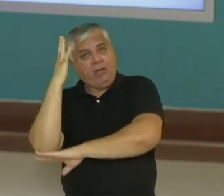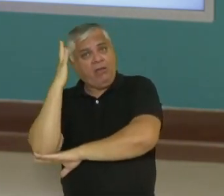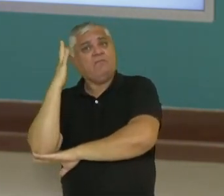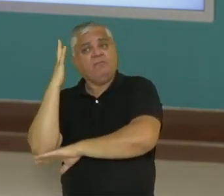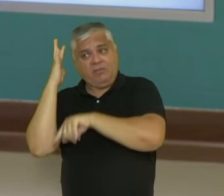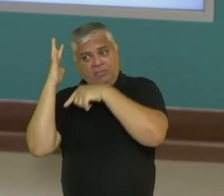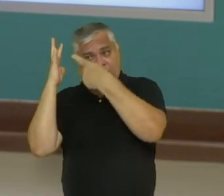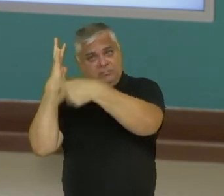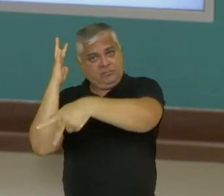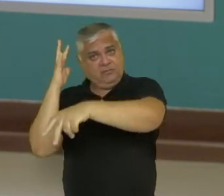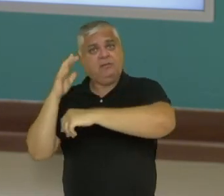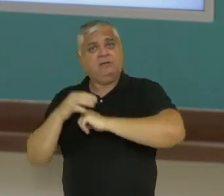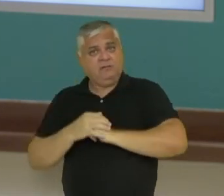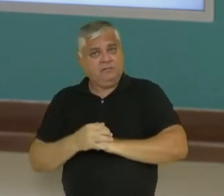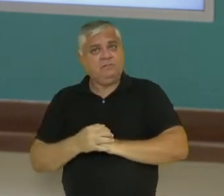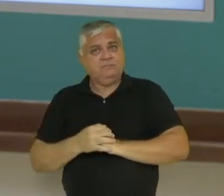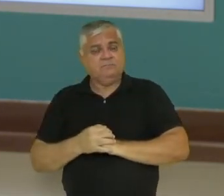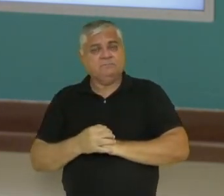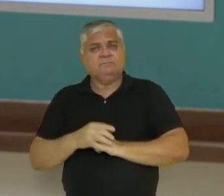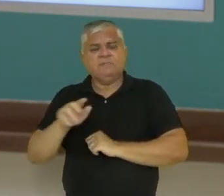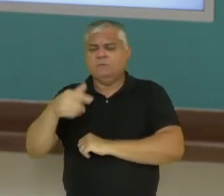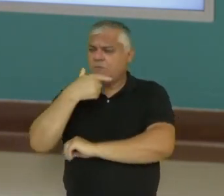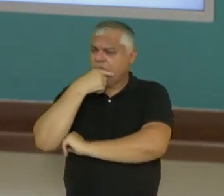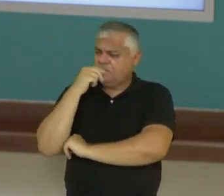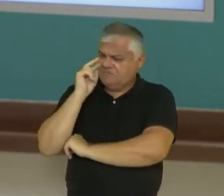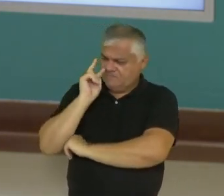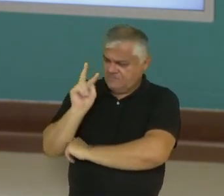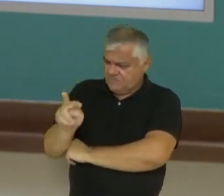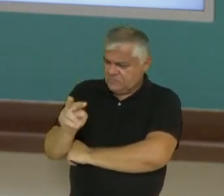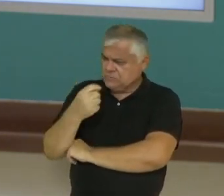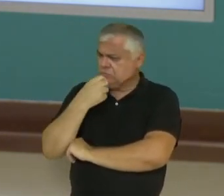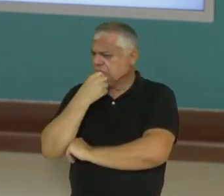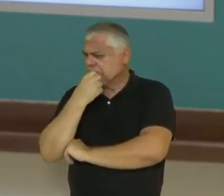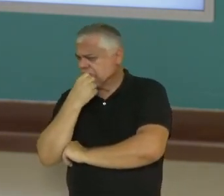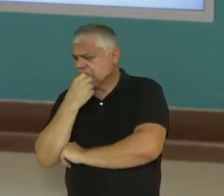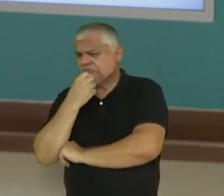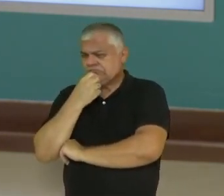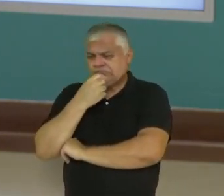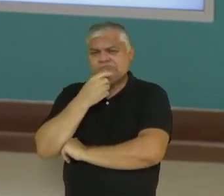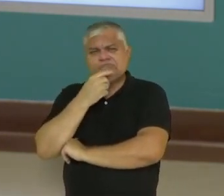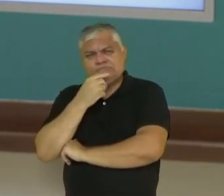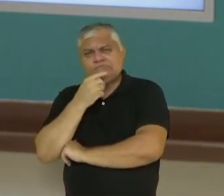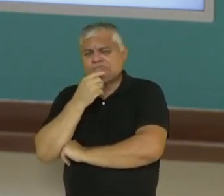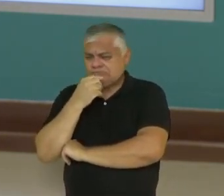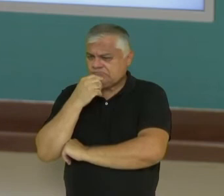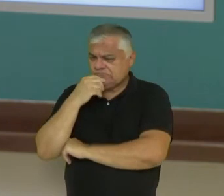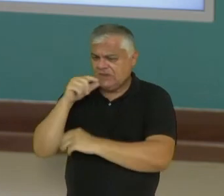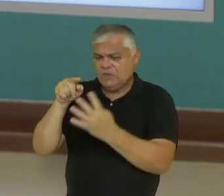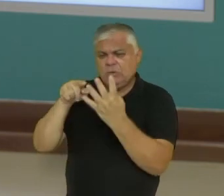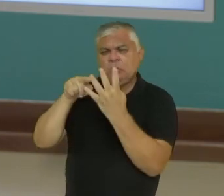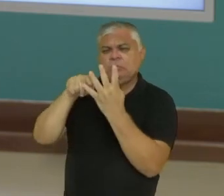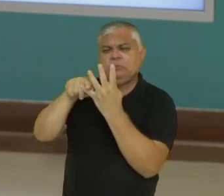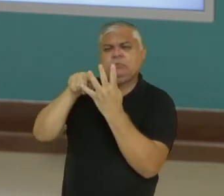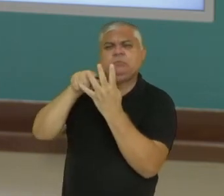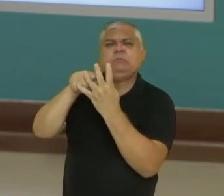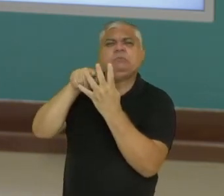que eu falei para você, ok? E ele observou ali na parede desses vegetais espaços vazios